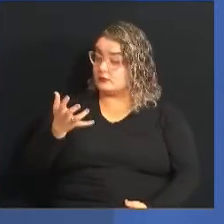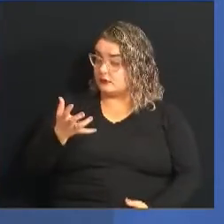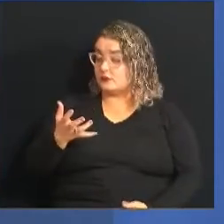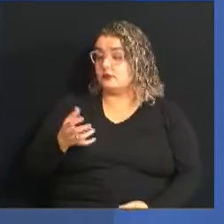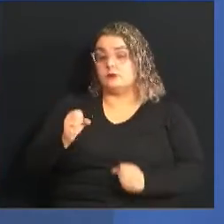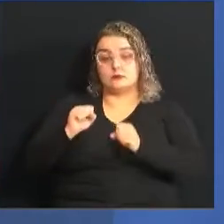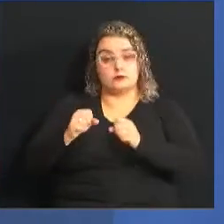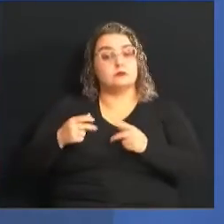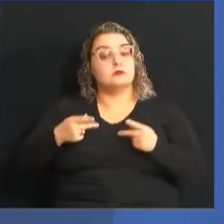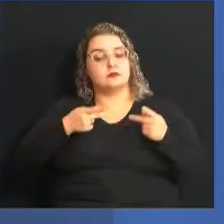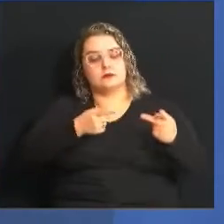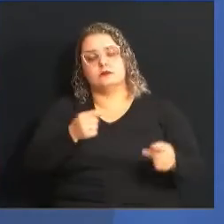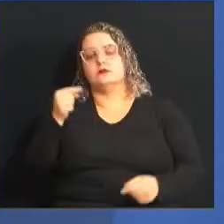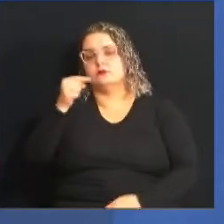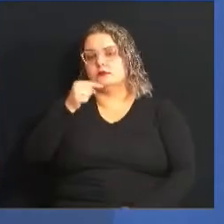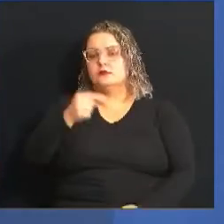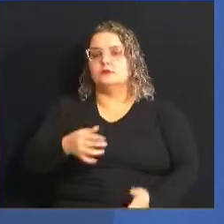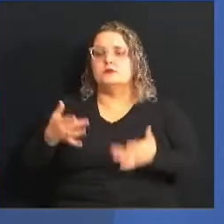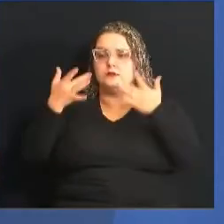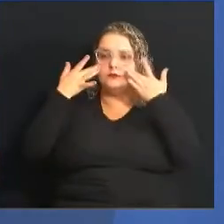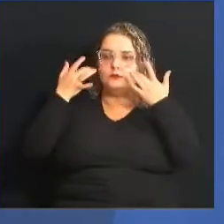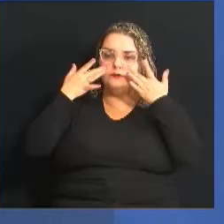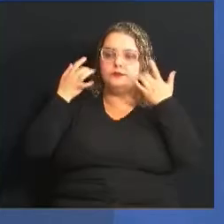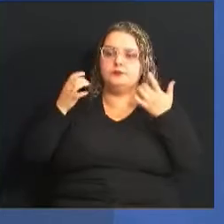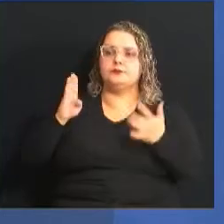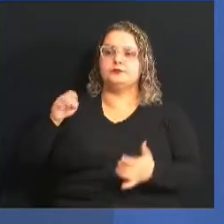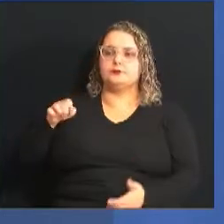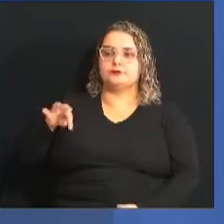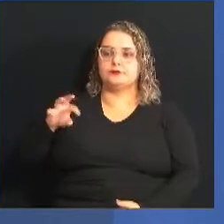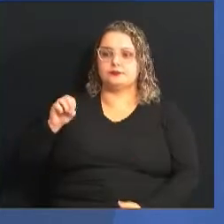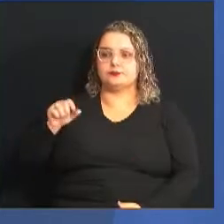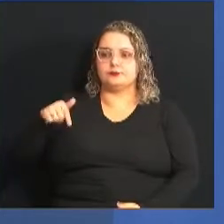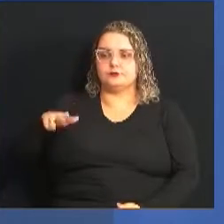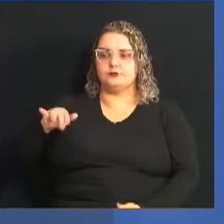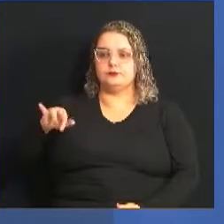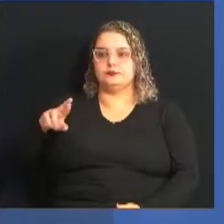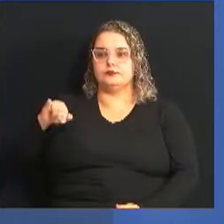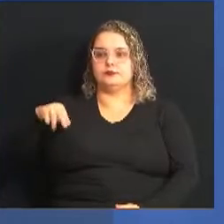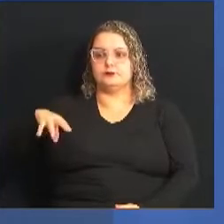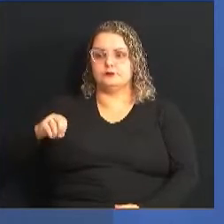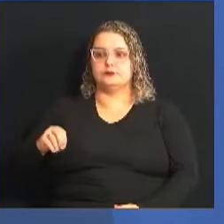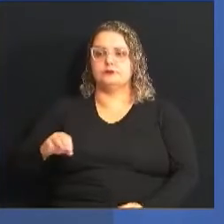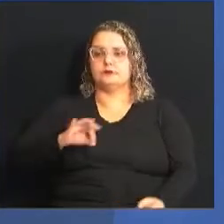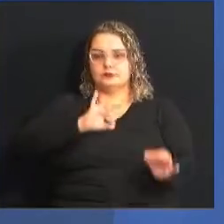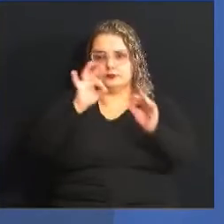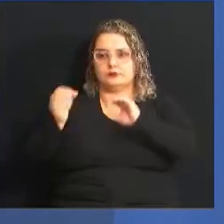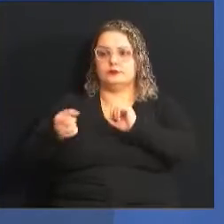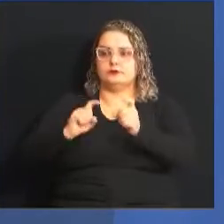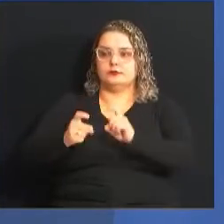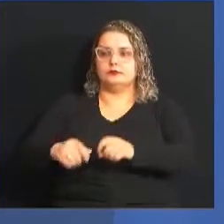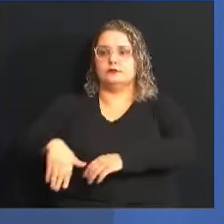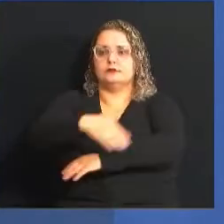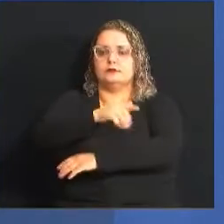você pode ir pessoalmente lá no Teatro Bento Quirino acompanhar também essa reunião. Rua